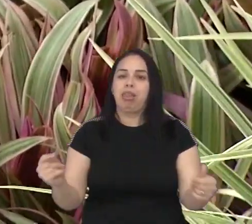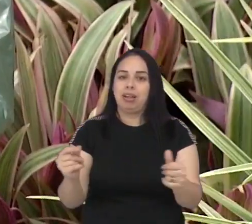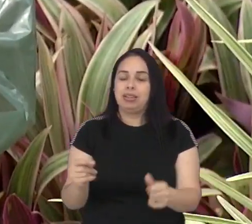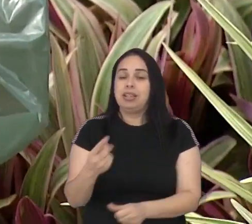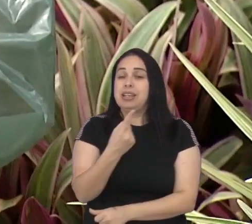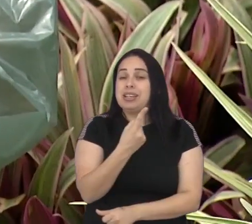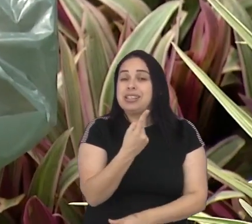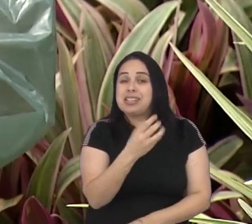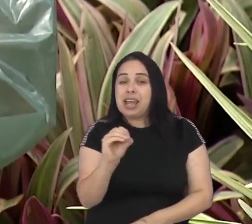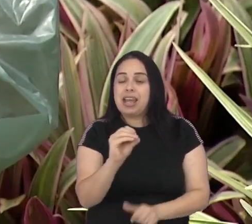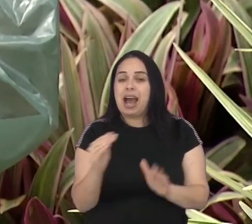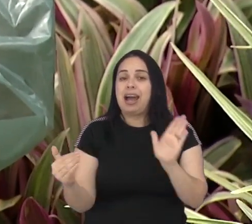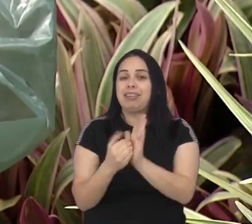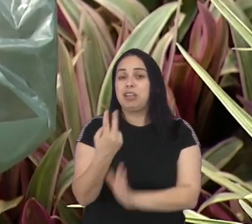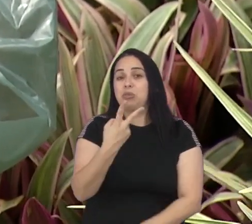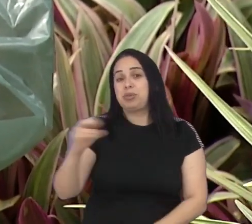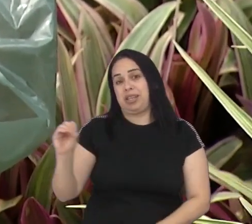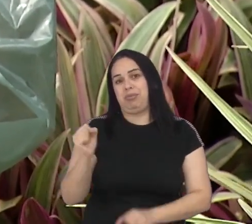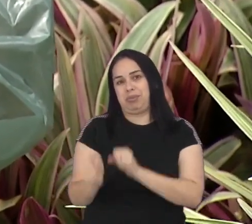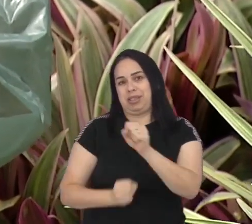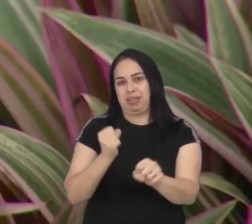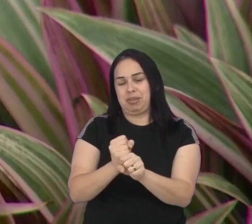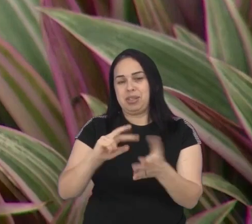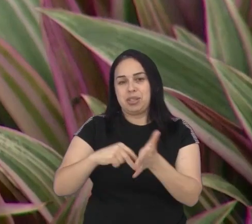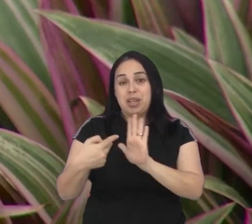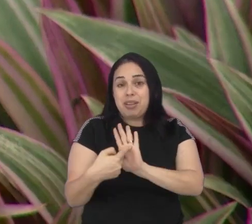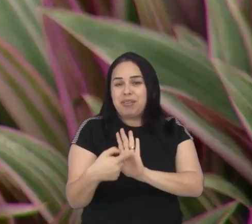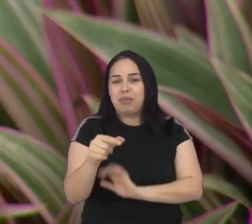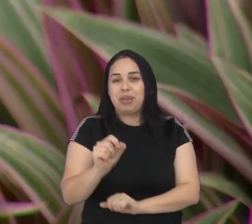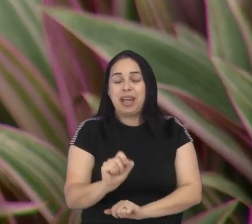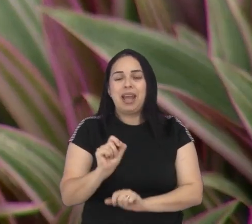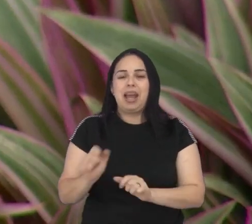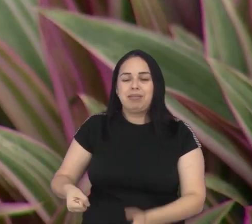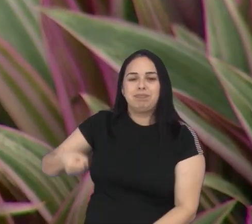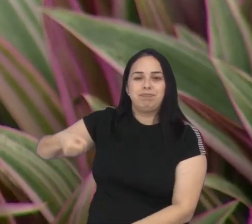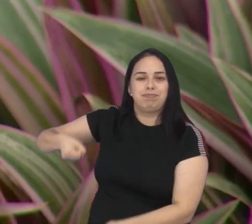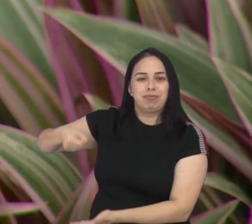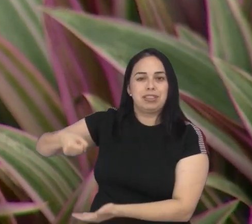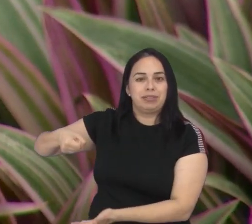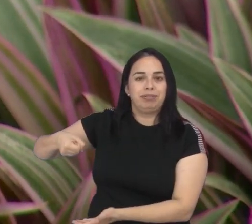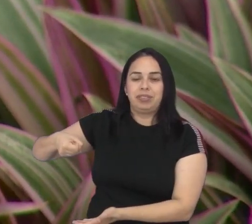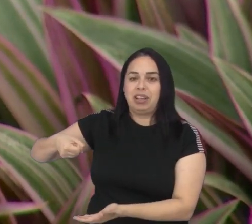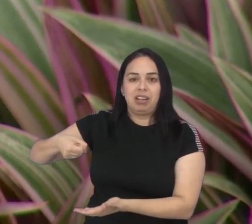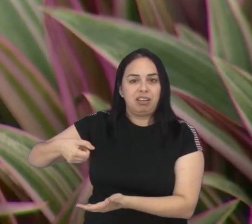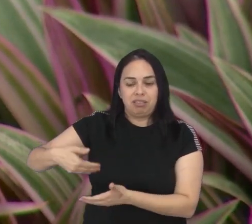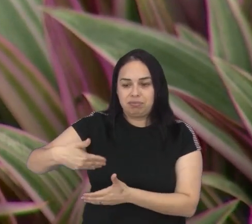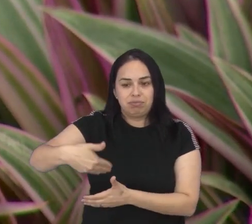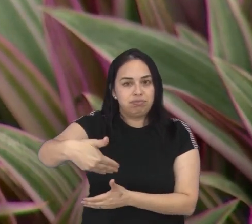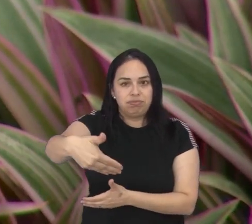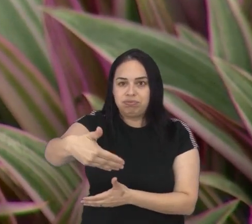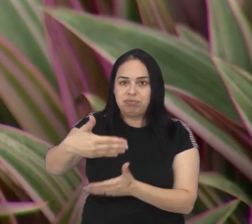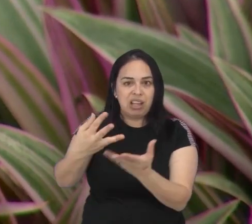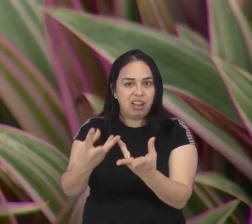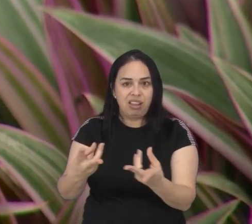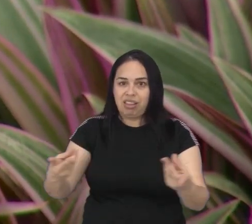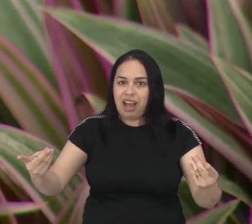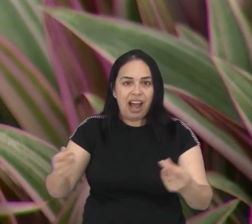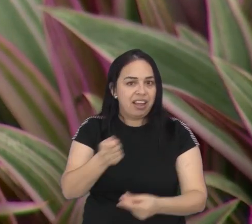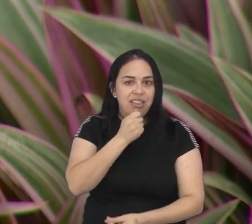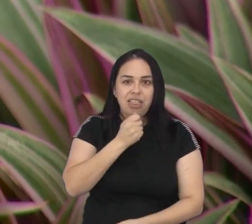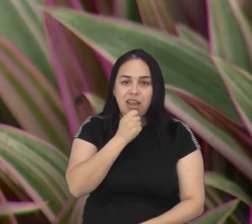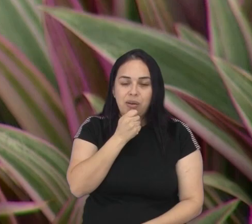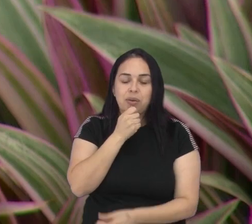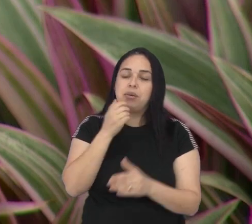na natureza, de 100 a 200 anos. Isso quer dizer que boa parte das sacolinhas já produzidas ainda estão por